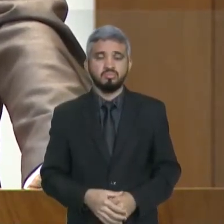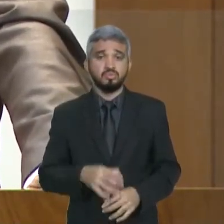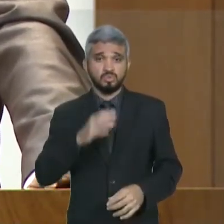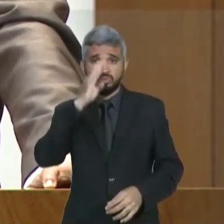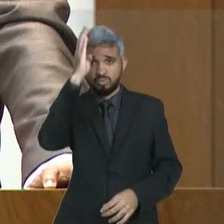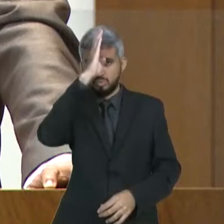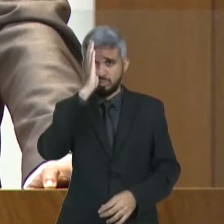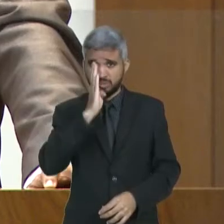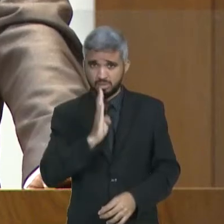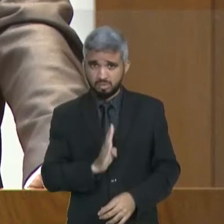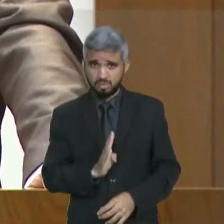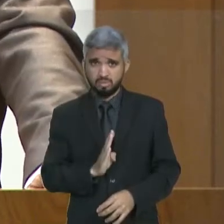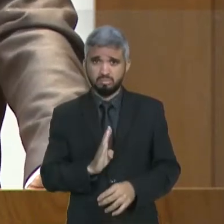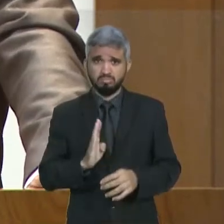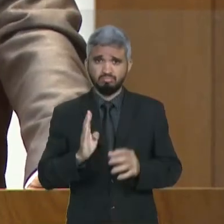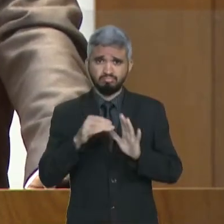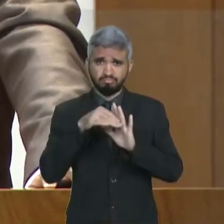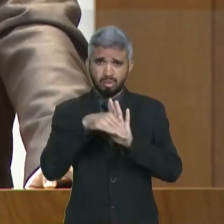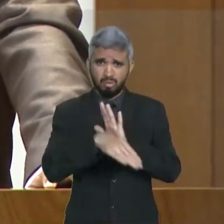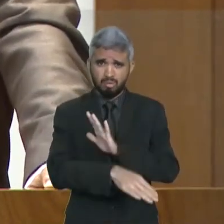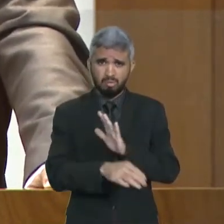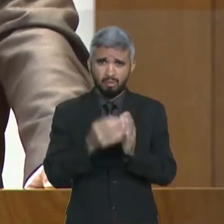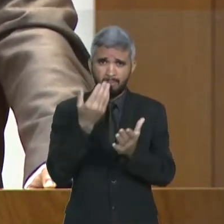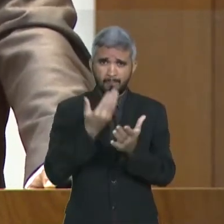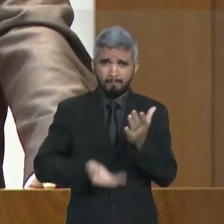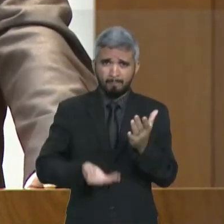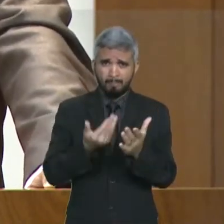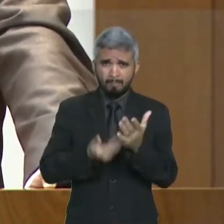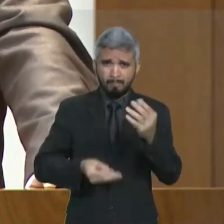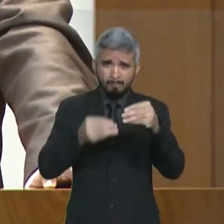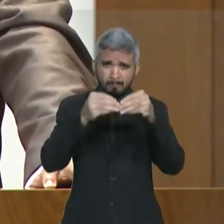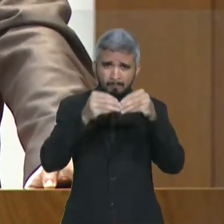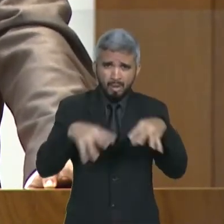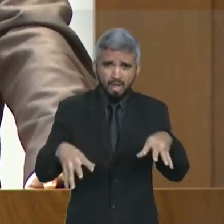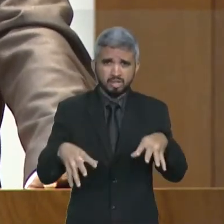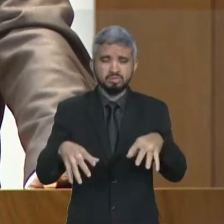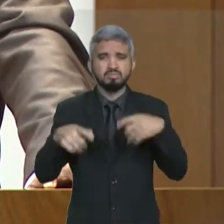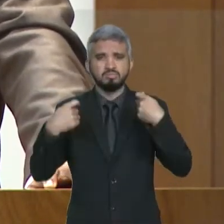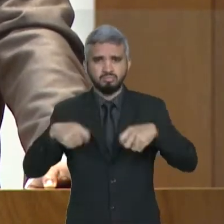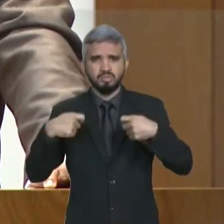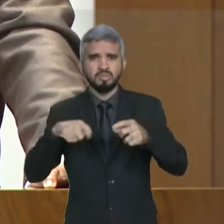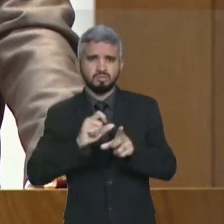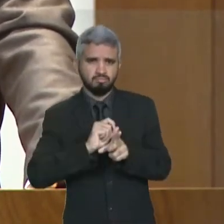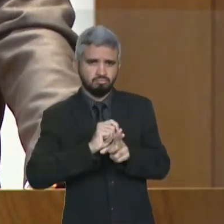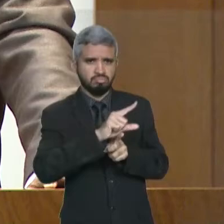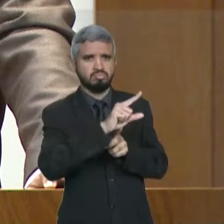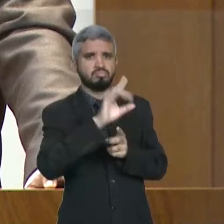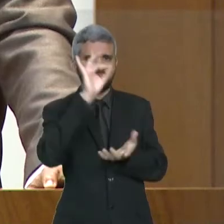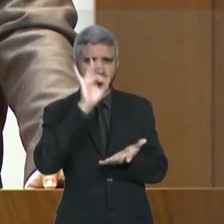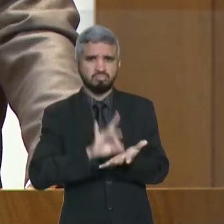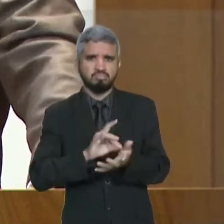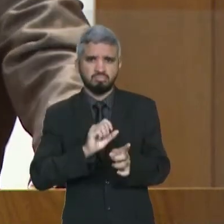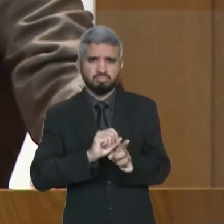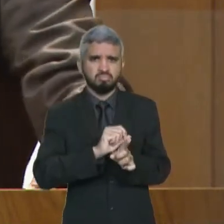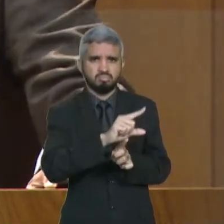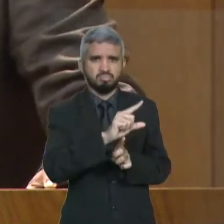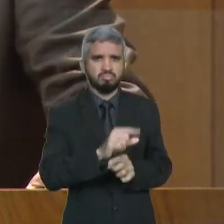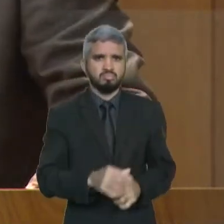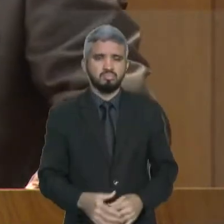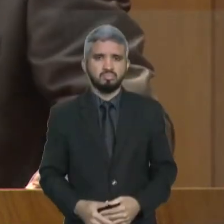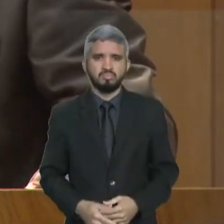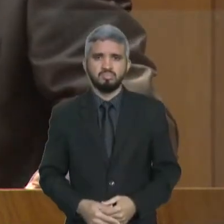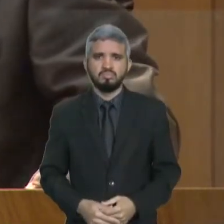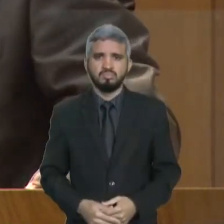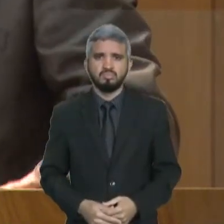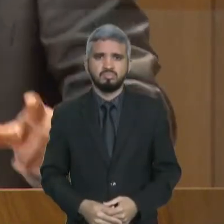está submetida não tem outro termo que não seja disco rastreamento E aí E mais uma vez